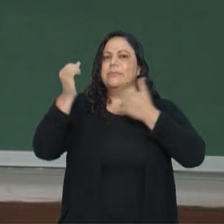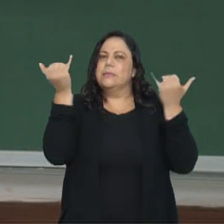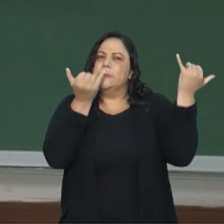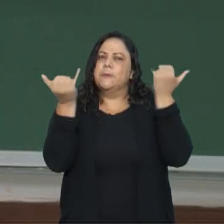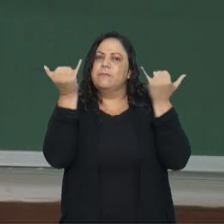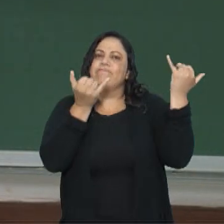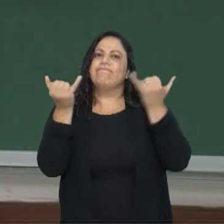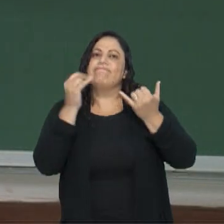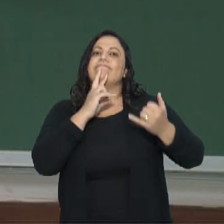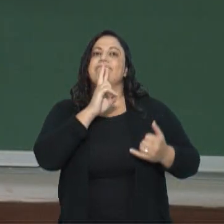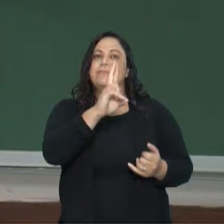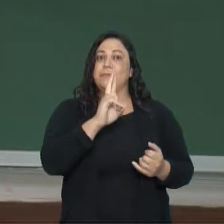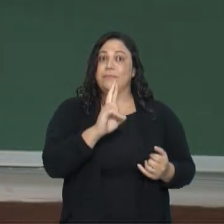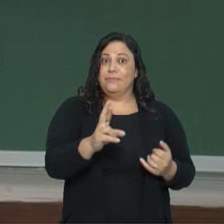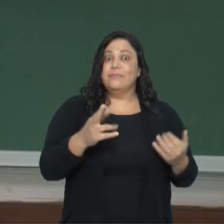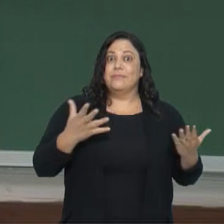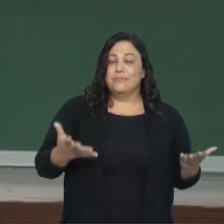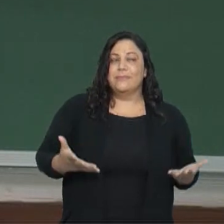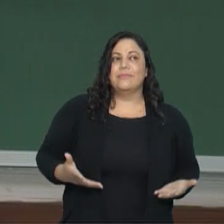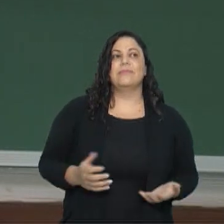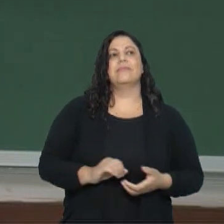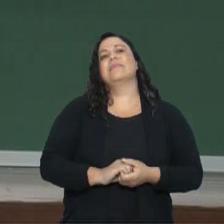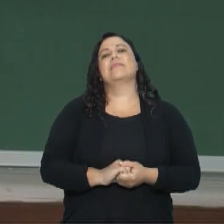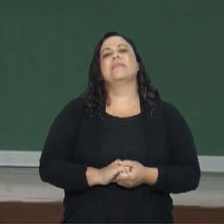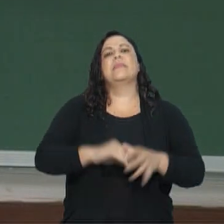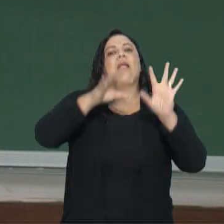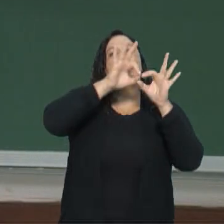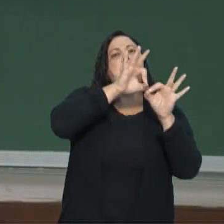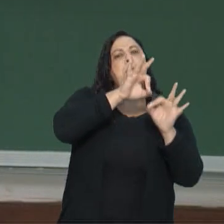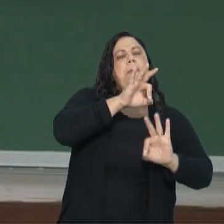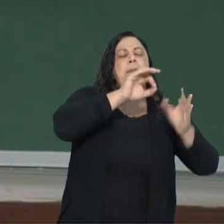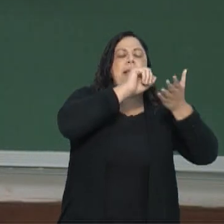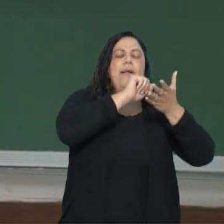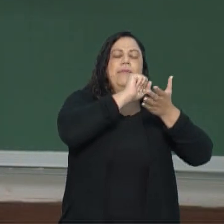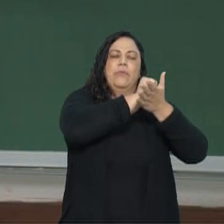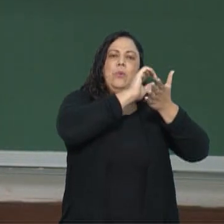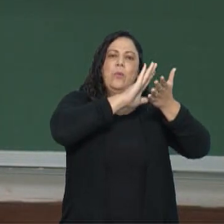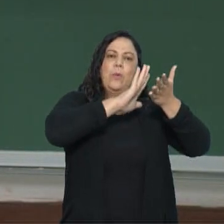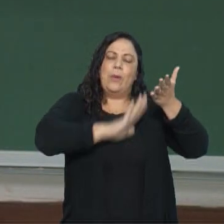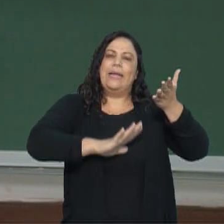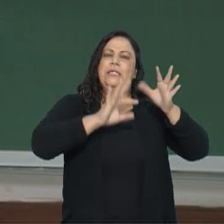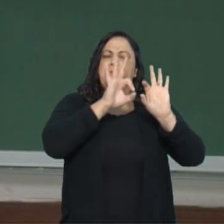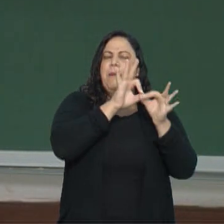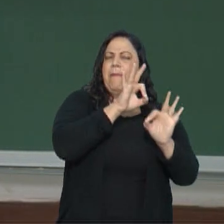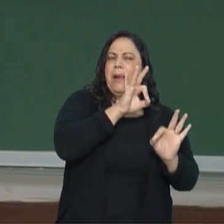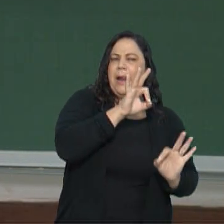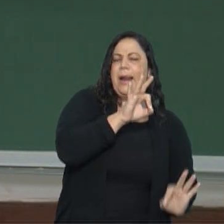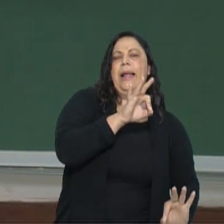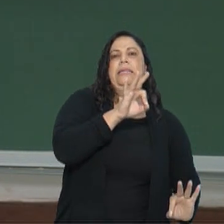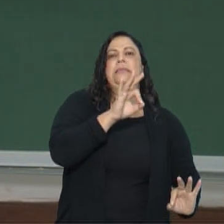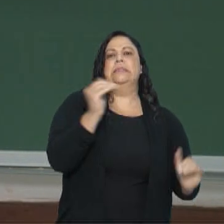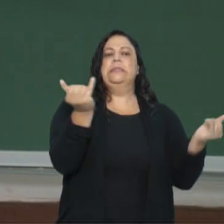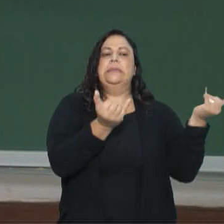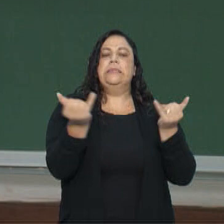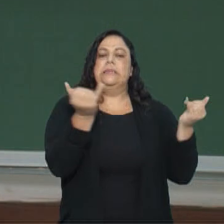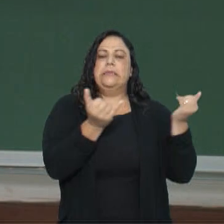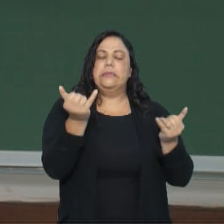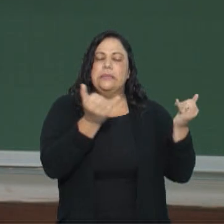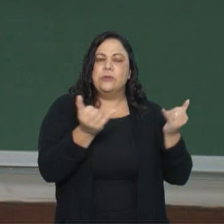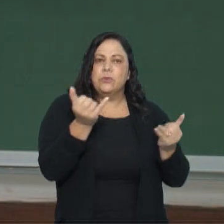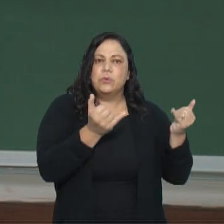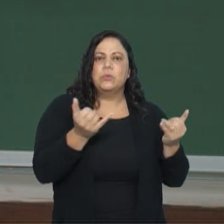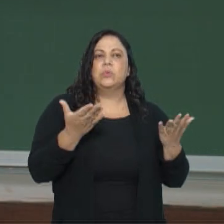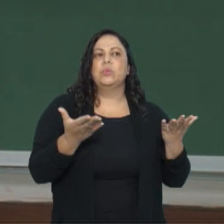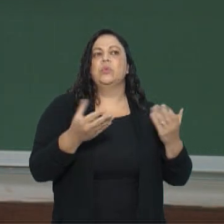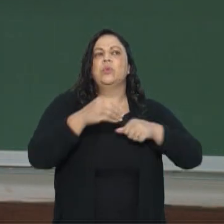responder? Então, embora o exercício é longo e traz muitas informações, aonde está a dica?